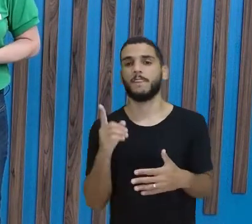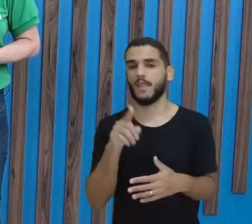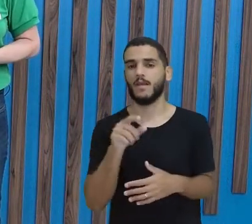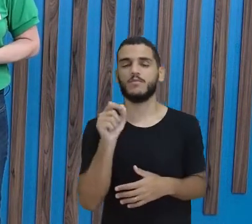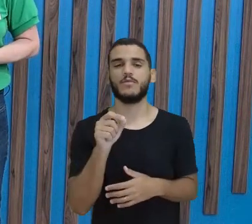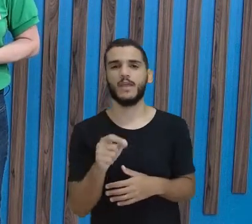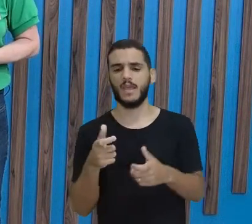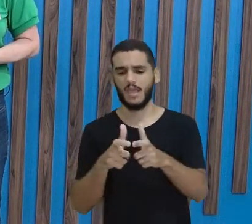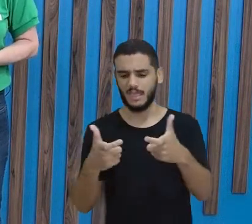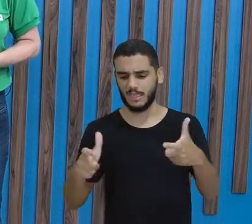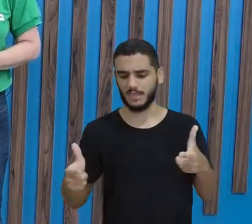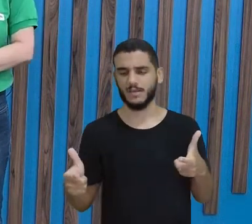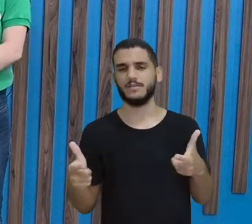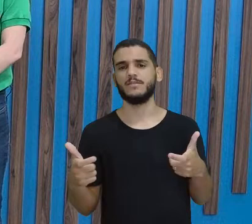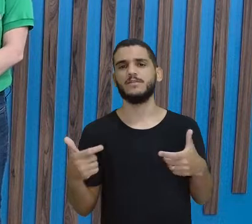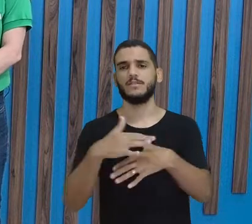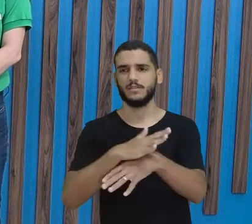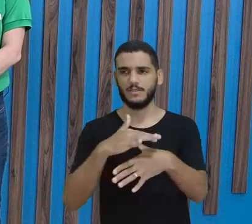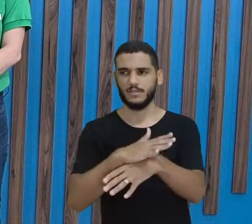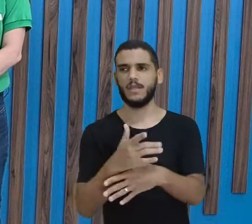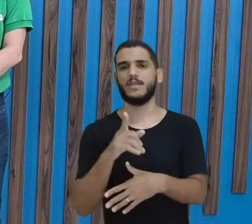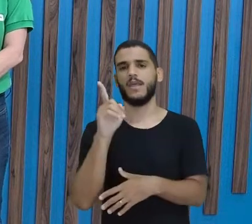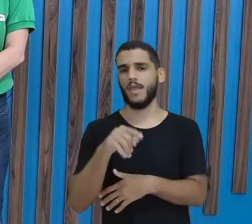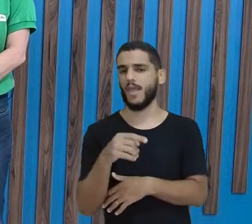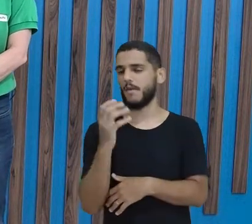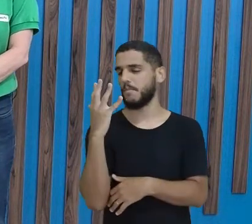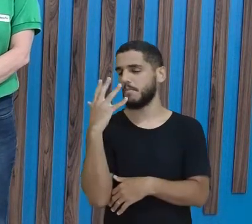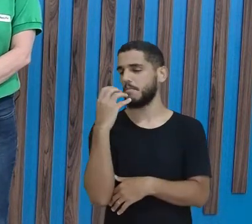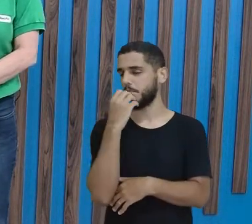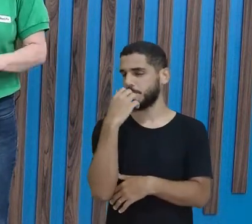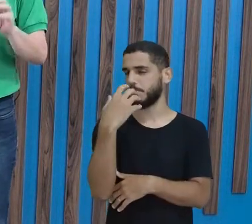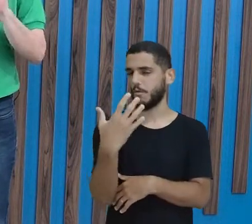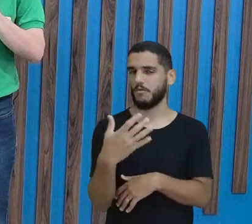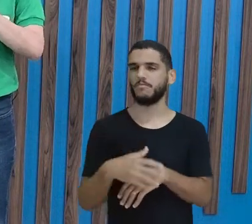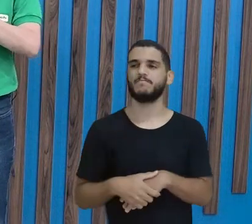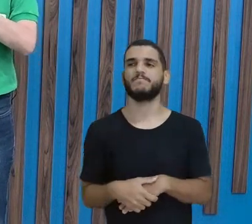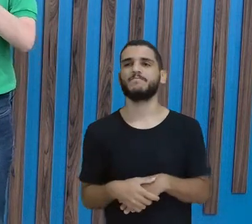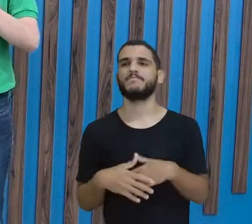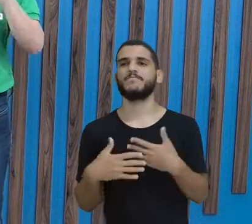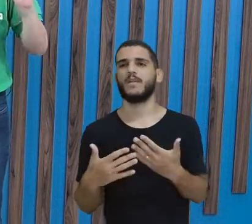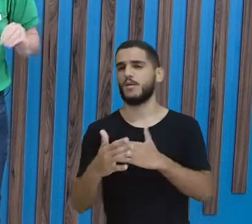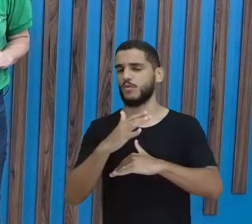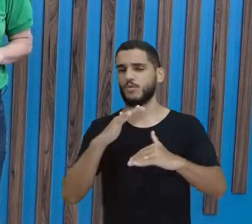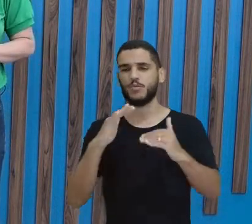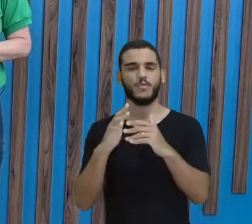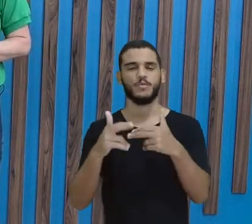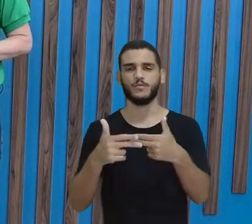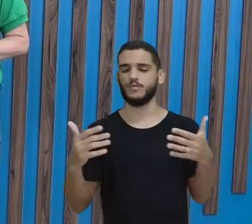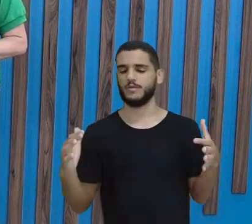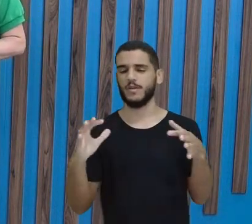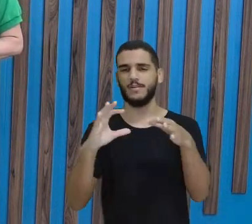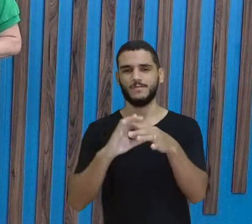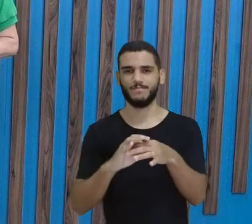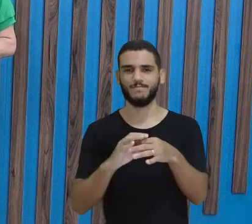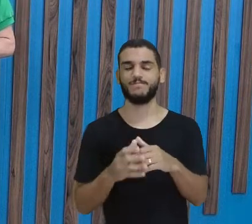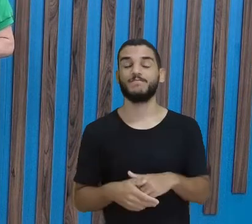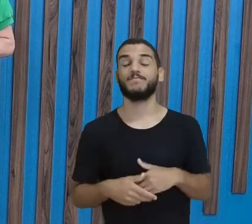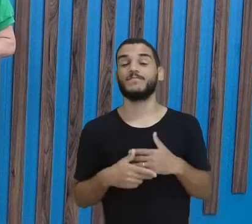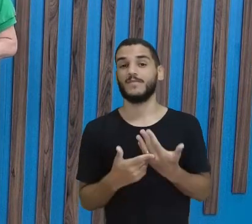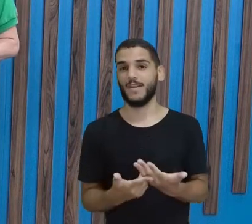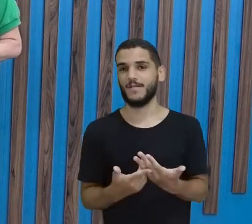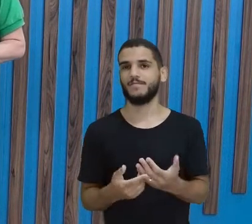novas técnicas de plantio, de criação de animais. E aí, foram crescendo, novas tecnologias surgindo, e aí